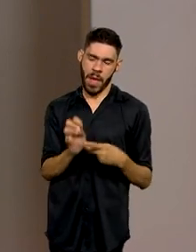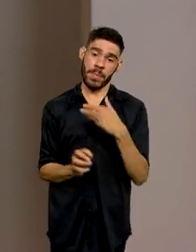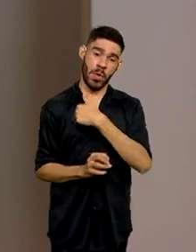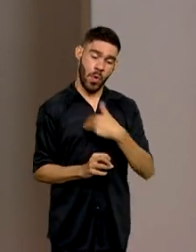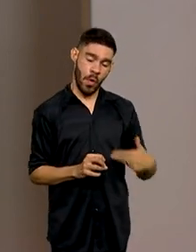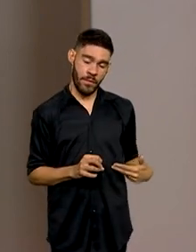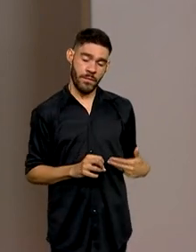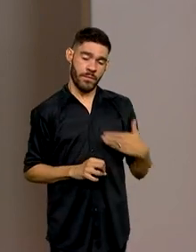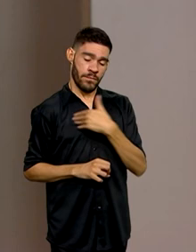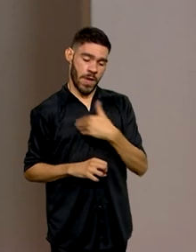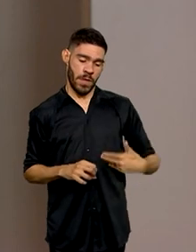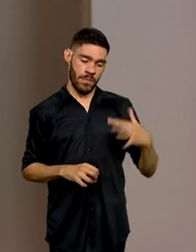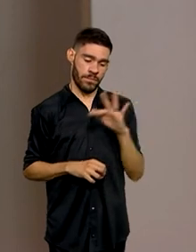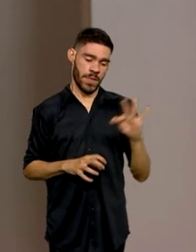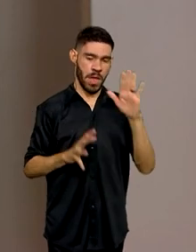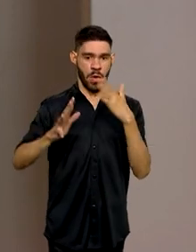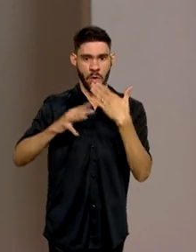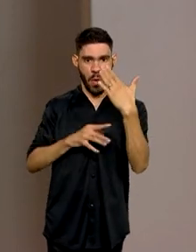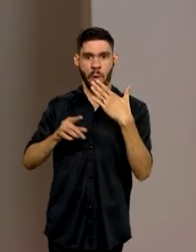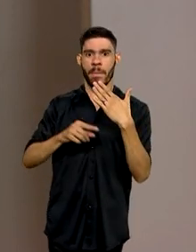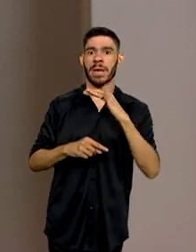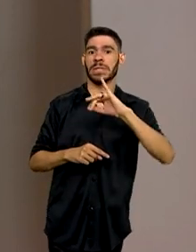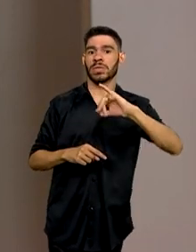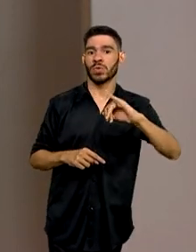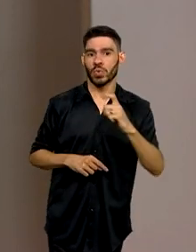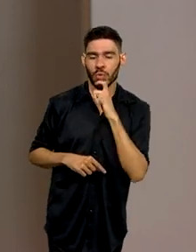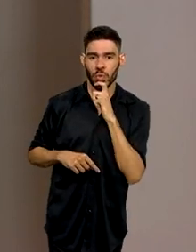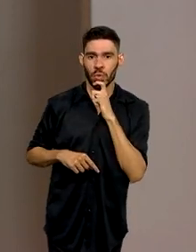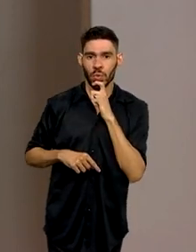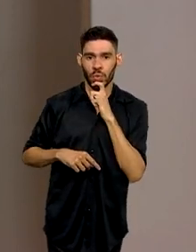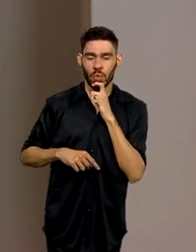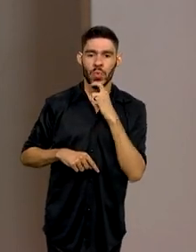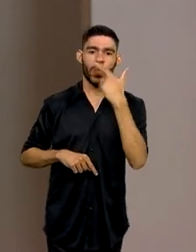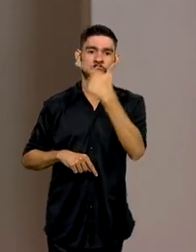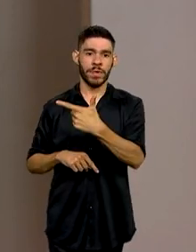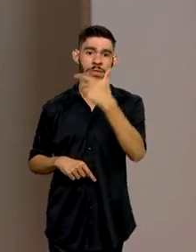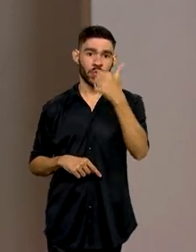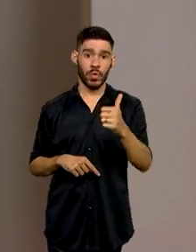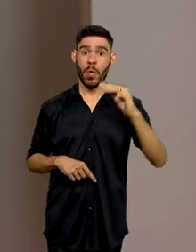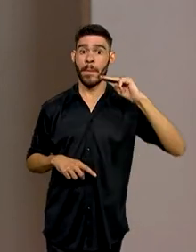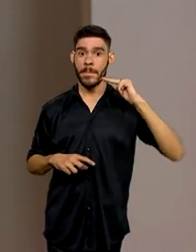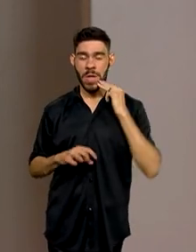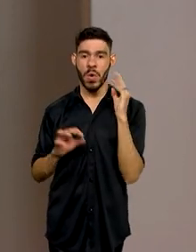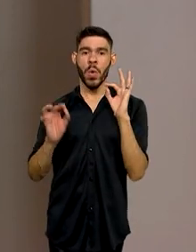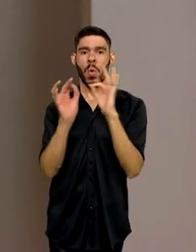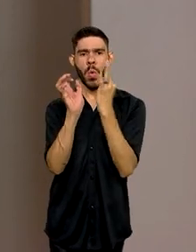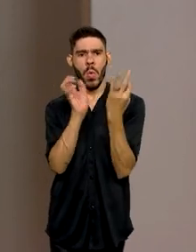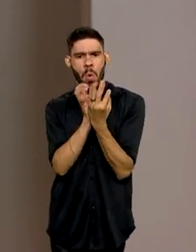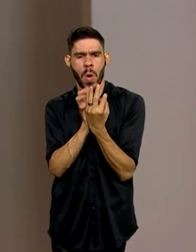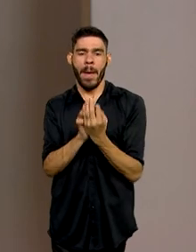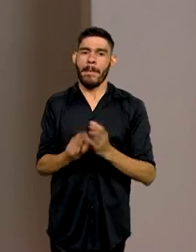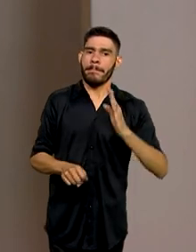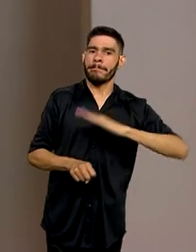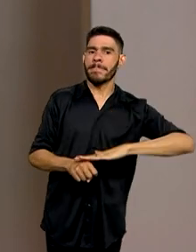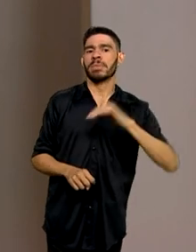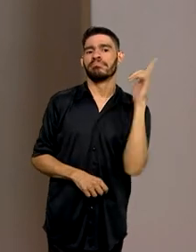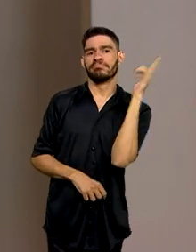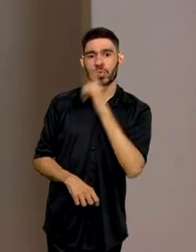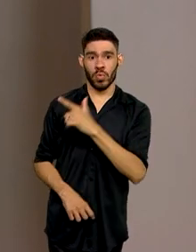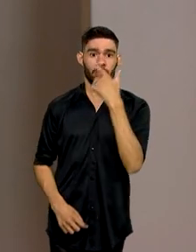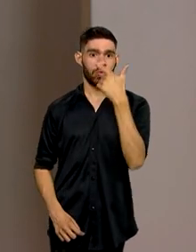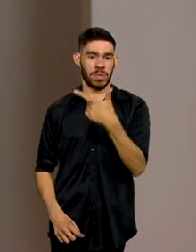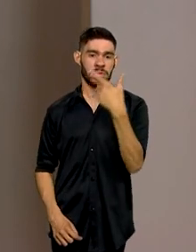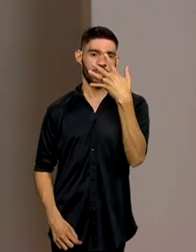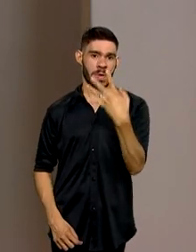governo federal, isso na comparação com julho. Mais de 21 milhões de famílias foram beneficiadas,